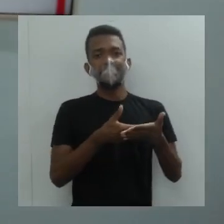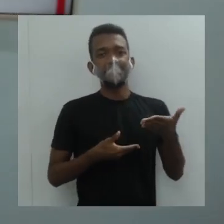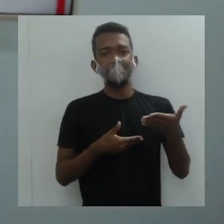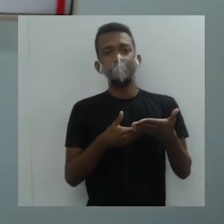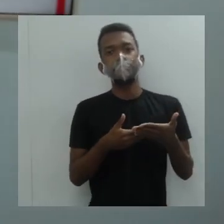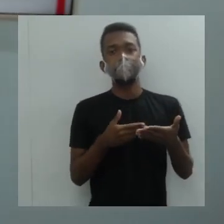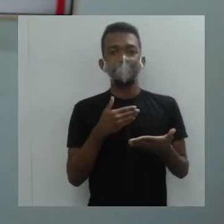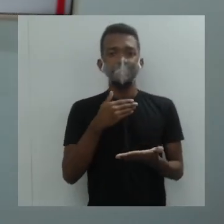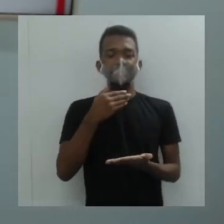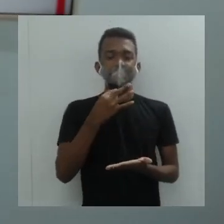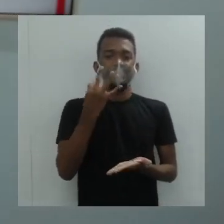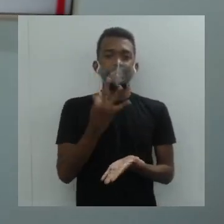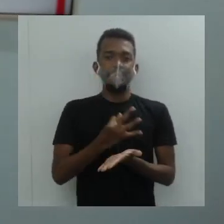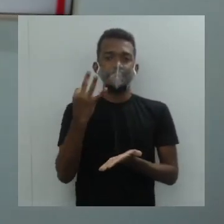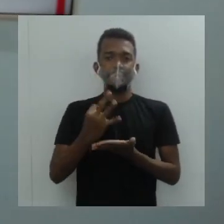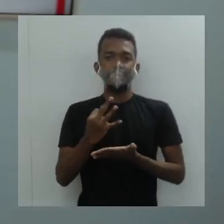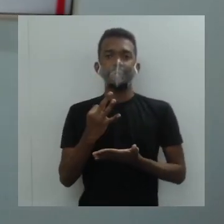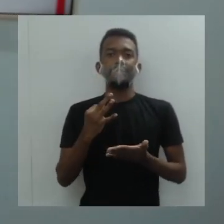medidas que vão